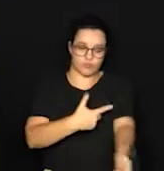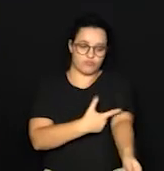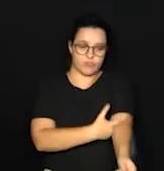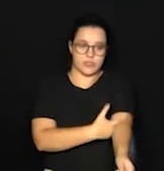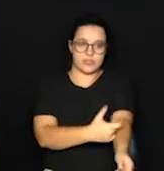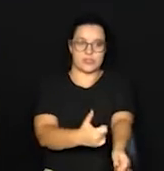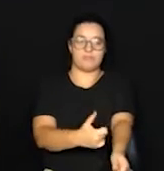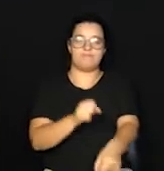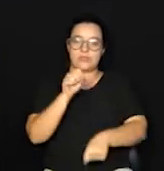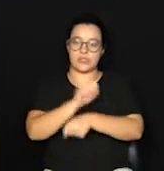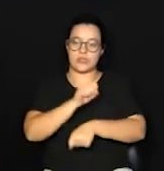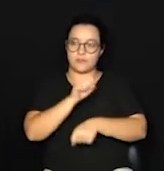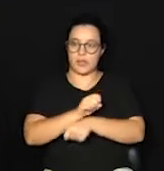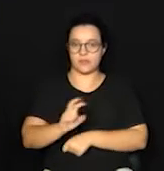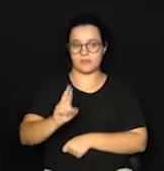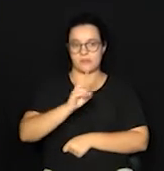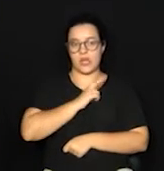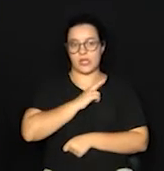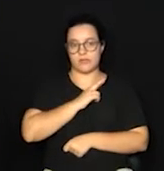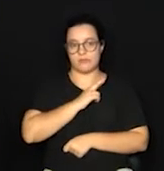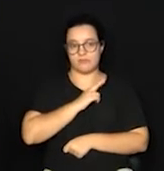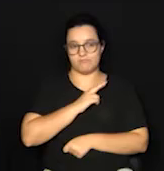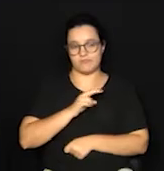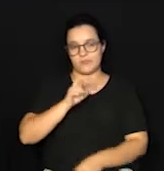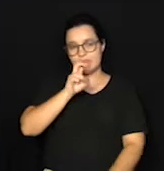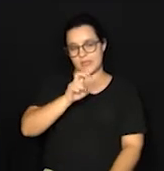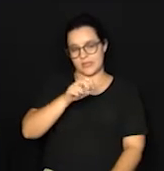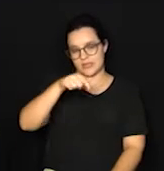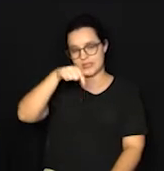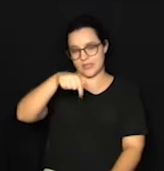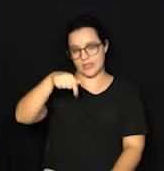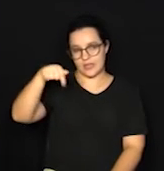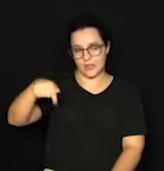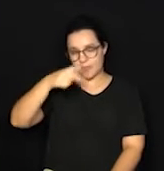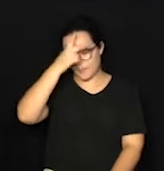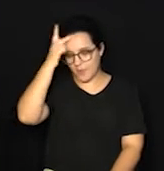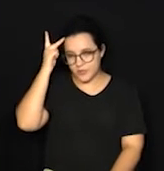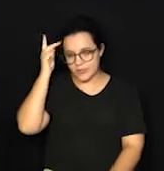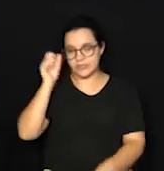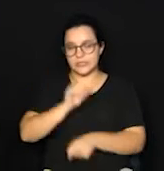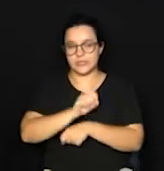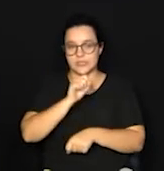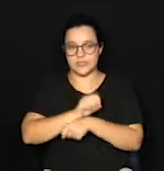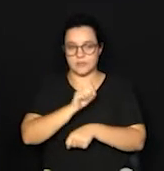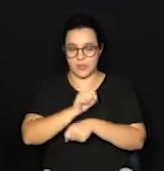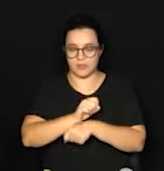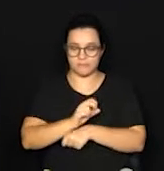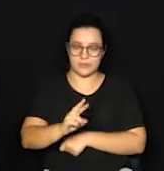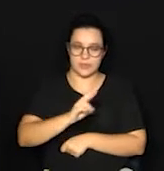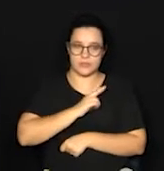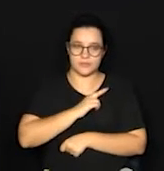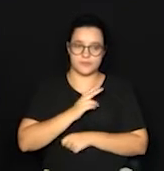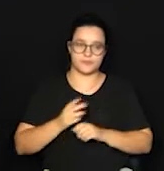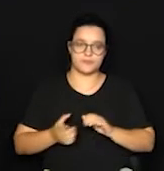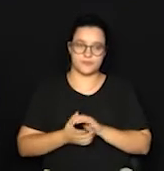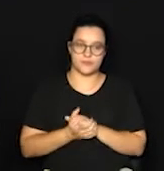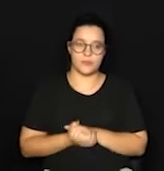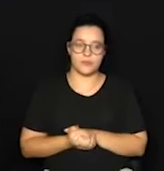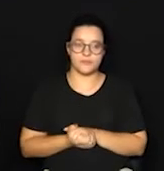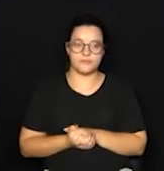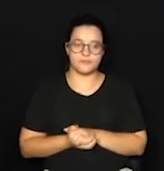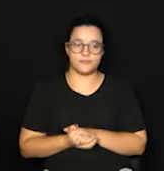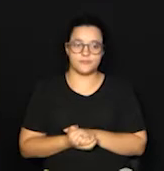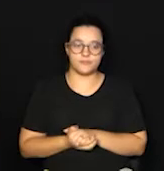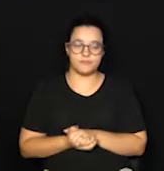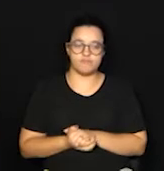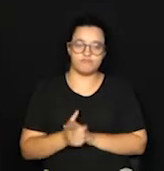exame e está aguardando o resultado. 577 pessoas estão nessa situação, aguardando o exame.